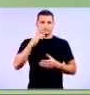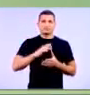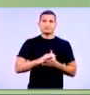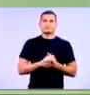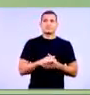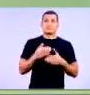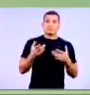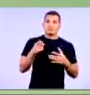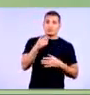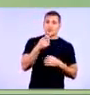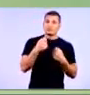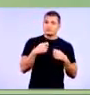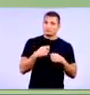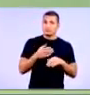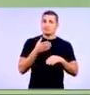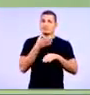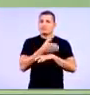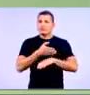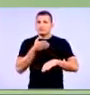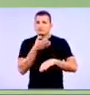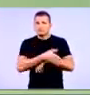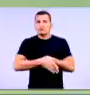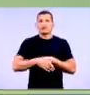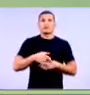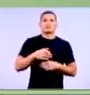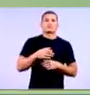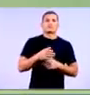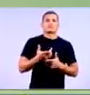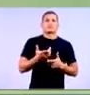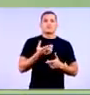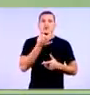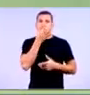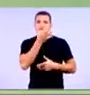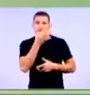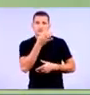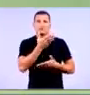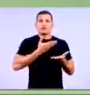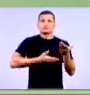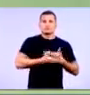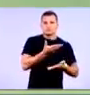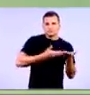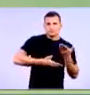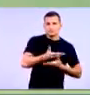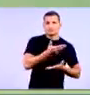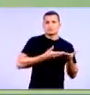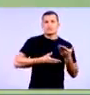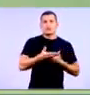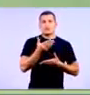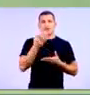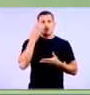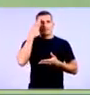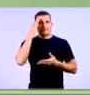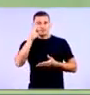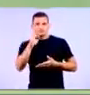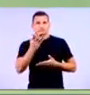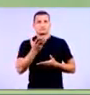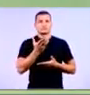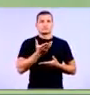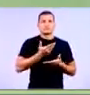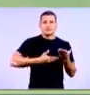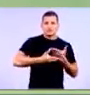Então, você deve participar, você deve trocar ideias, você deve interagir, usar os princípios da interação e